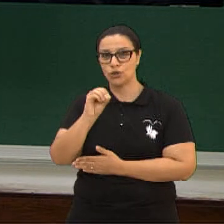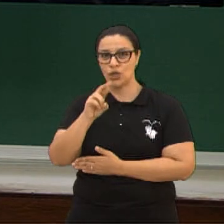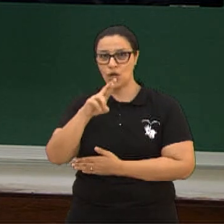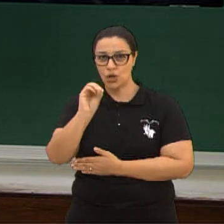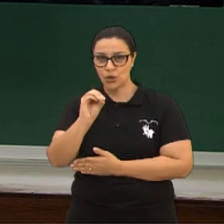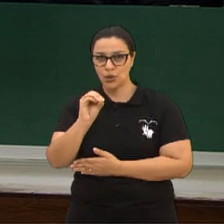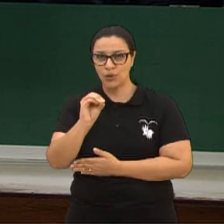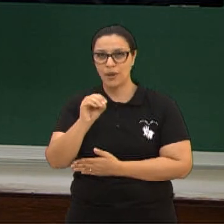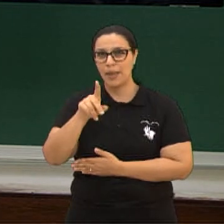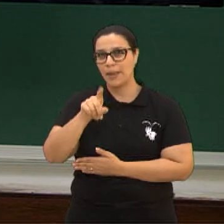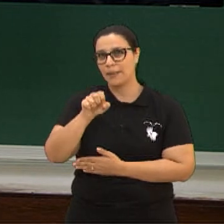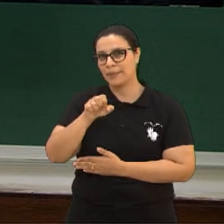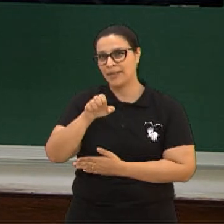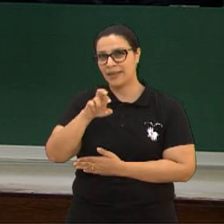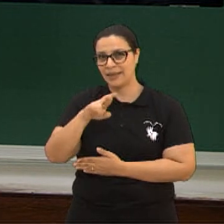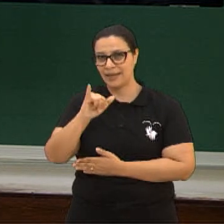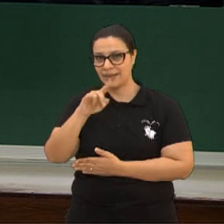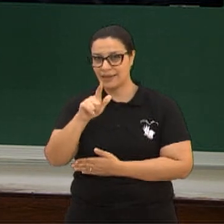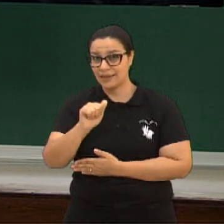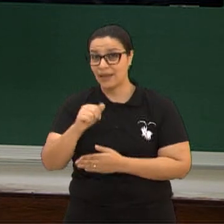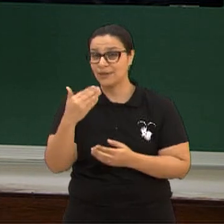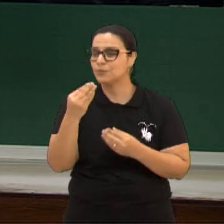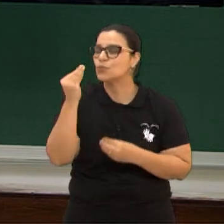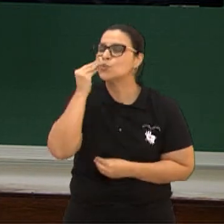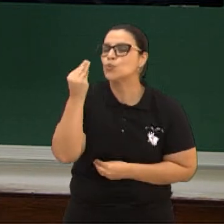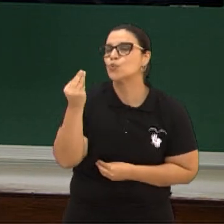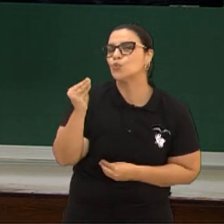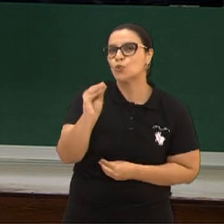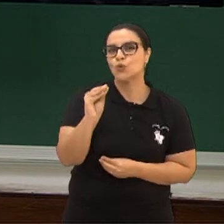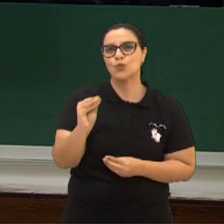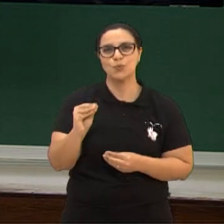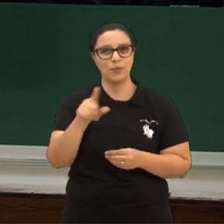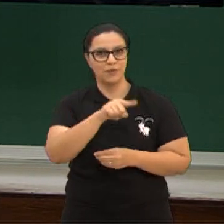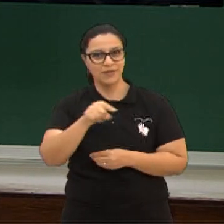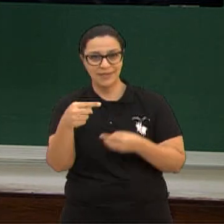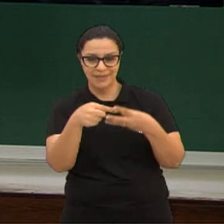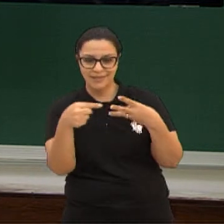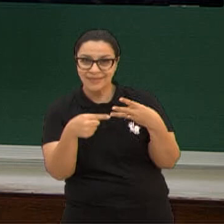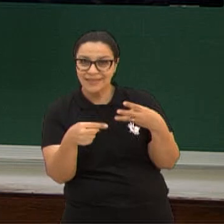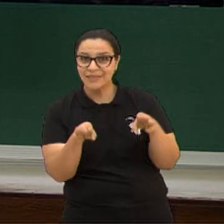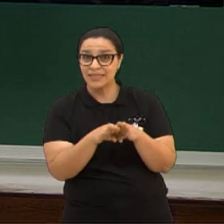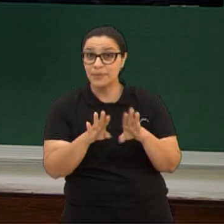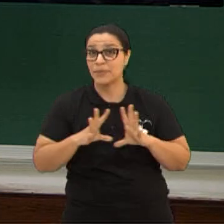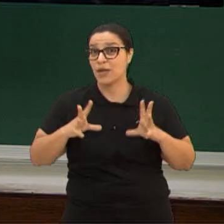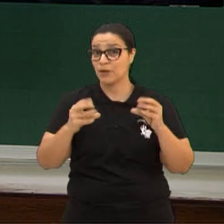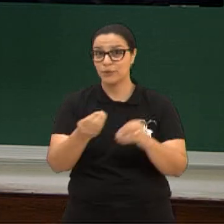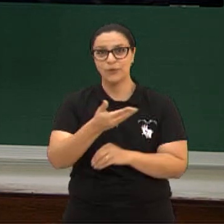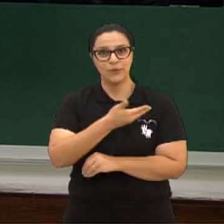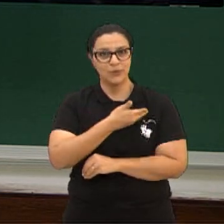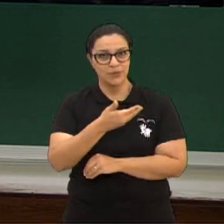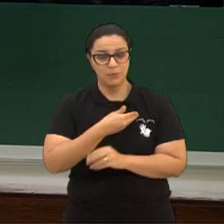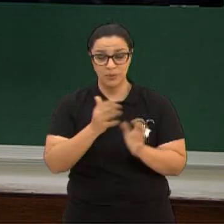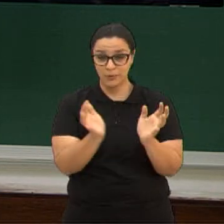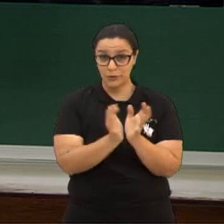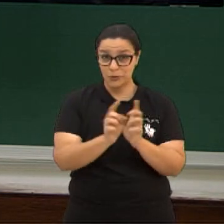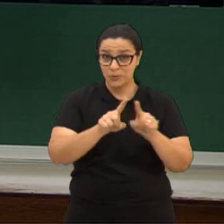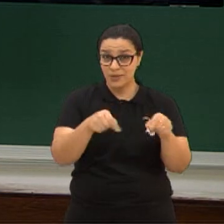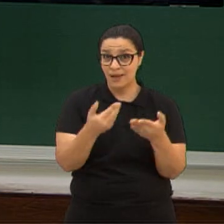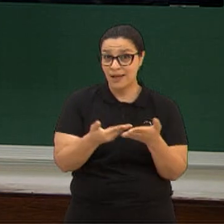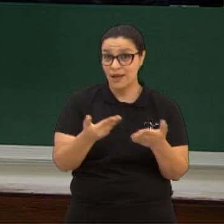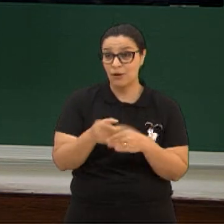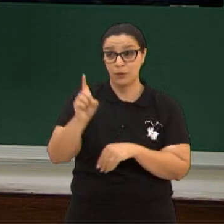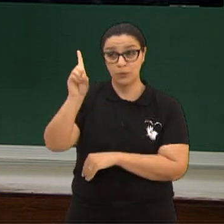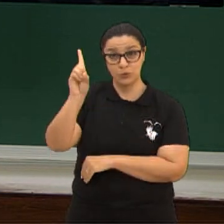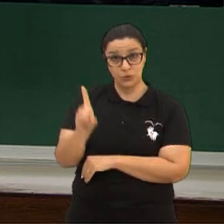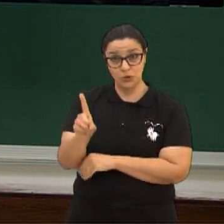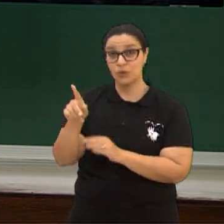Ébano Pereira. Um beijo bem grande para vocês 3, para todos os seus colegas de turma, para a